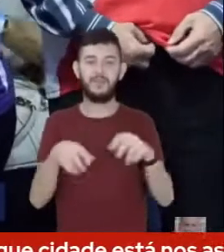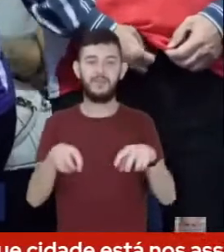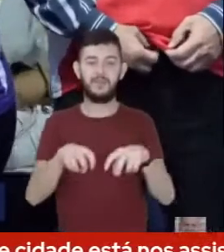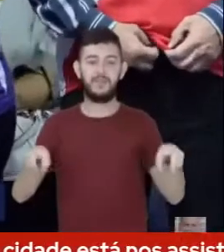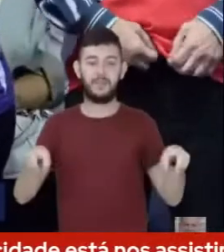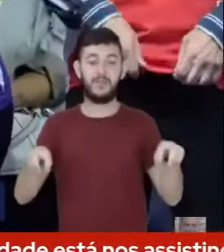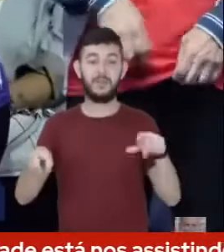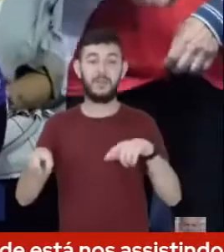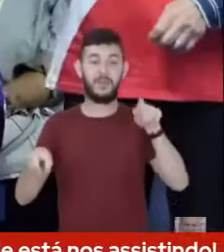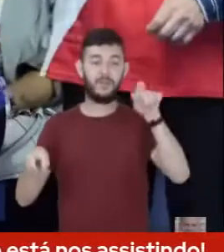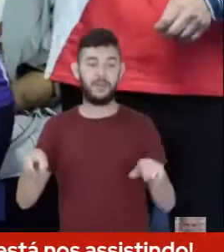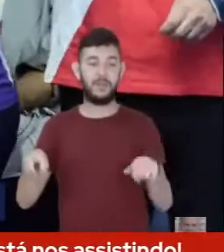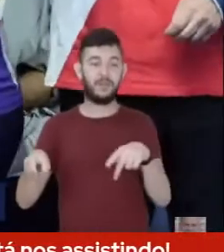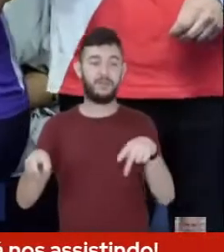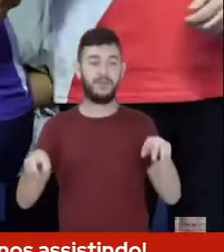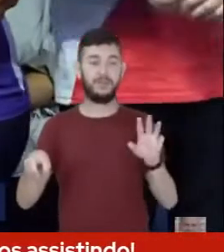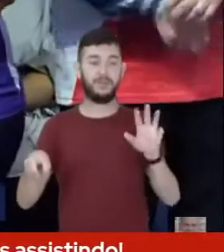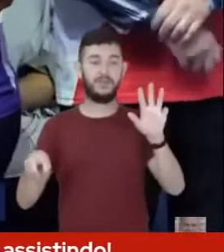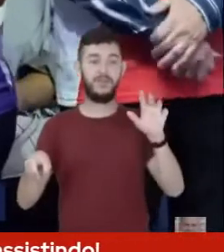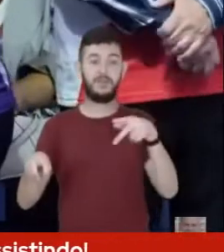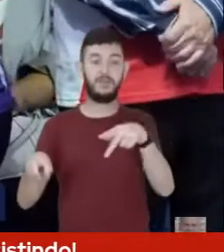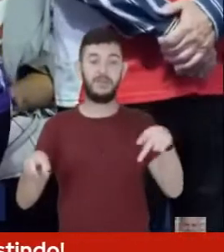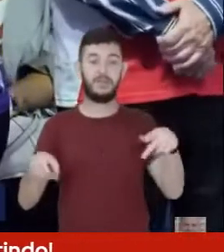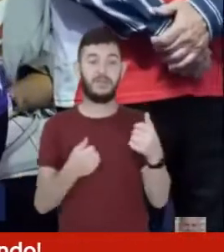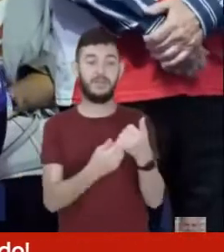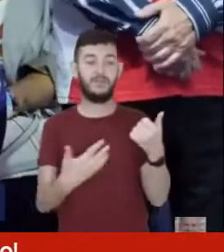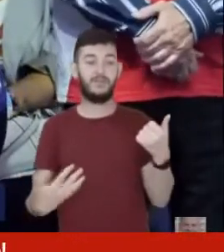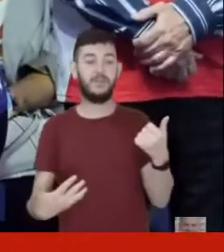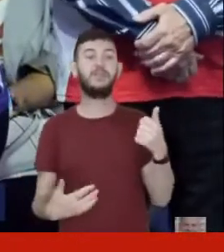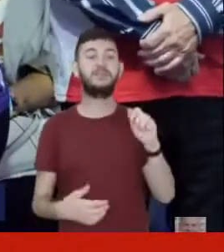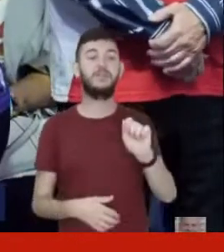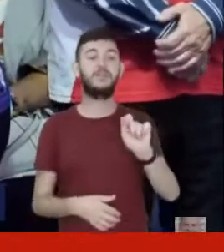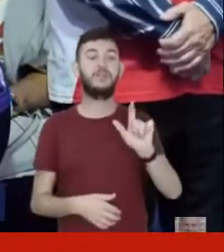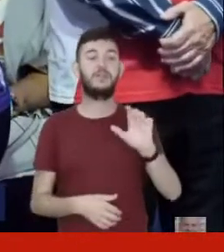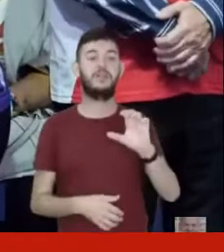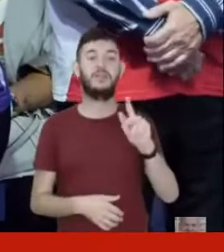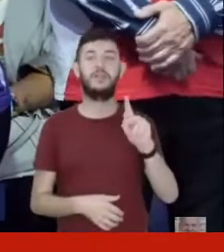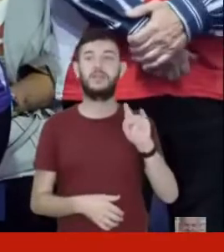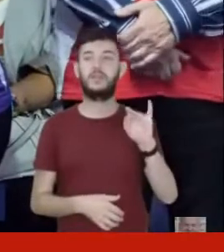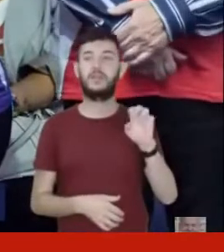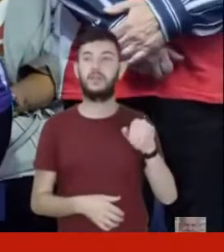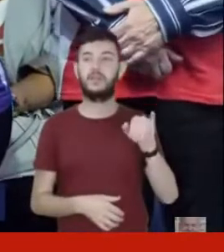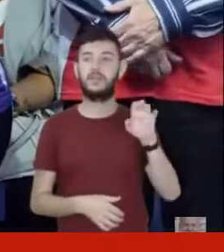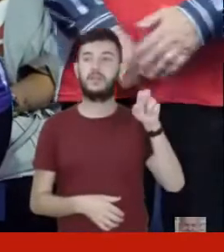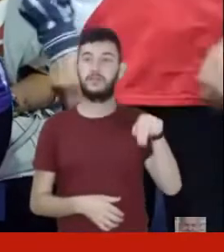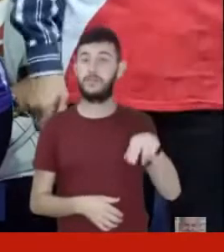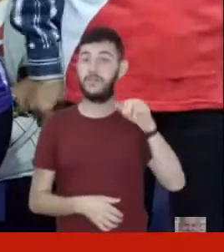vice-presidente Alckmin e as mulheres de forma particular em nome da companheira Gleice Hoffmann.